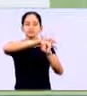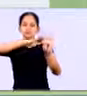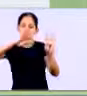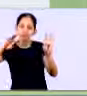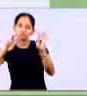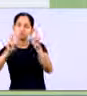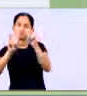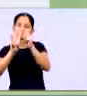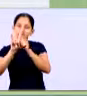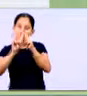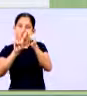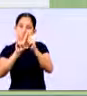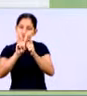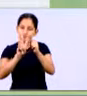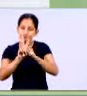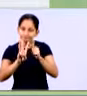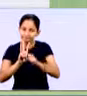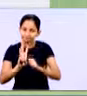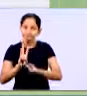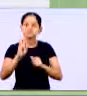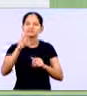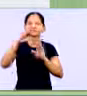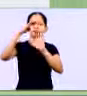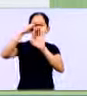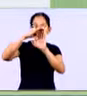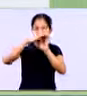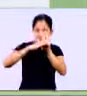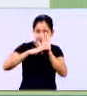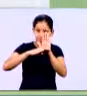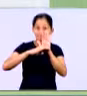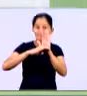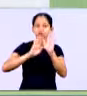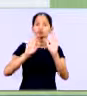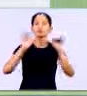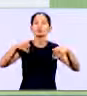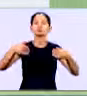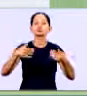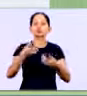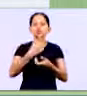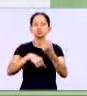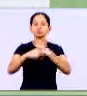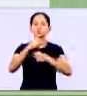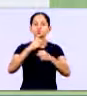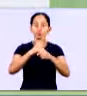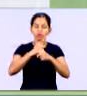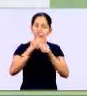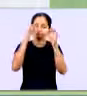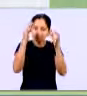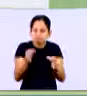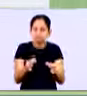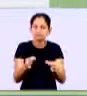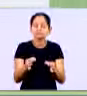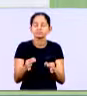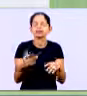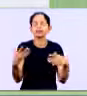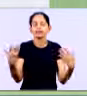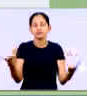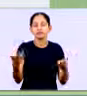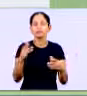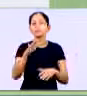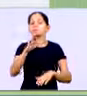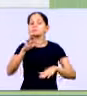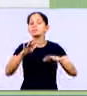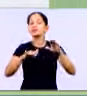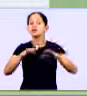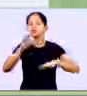terceiro trimestre e no quarto trimestre e aqui no ano, certo? Então você vai ter a produção exigida seria de 14,